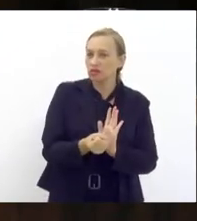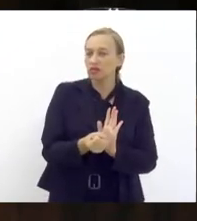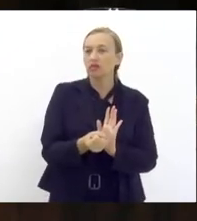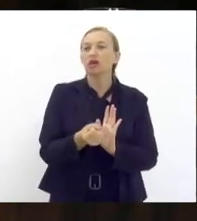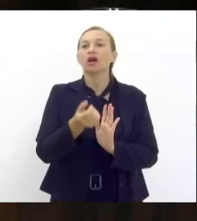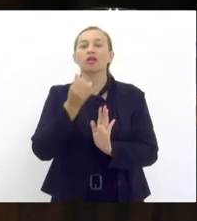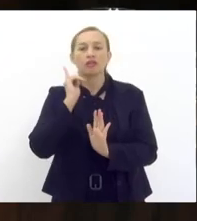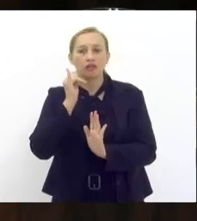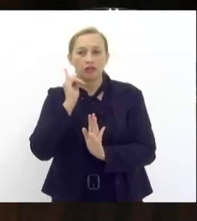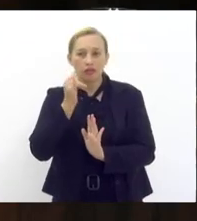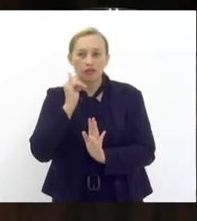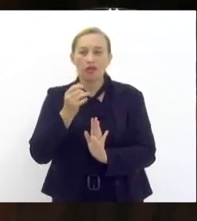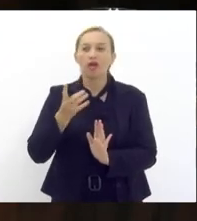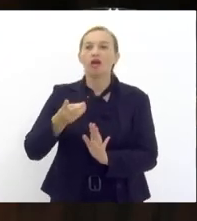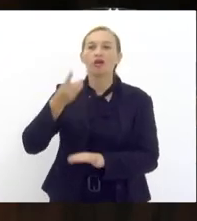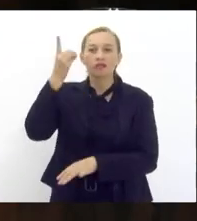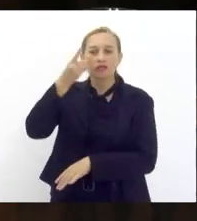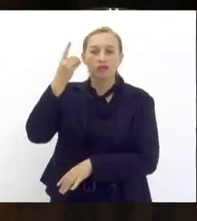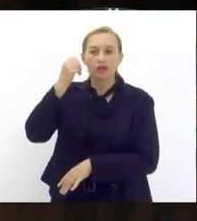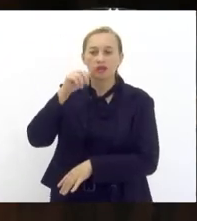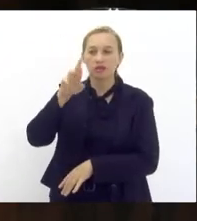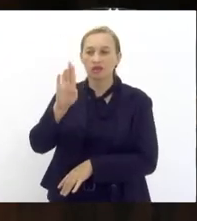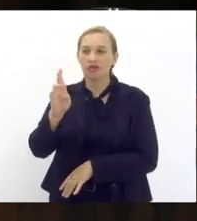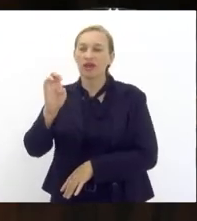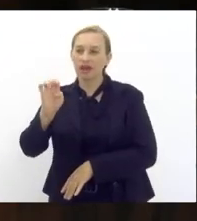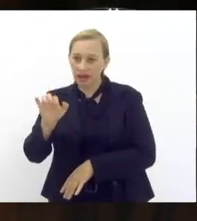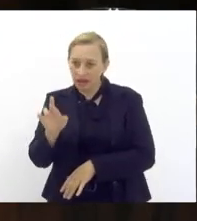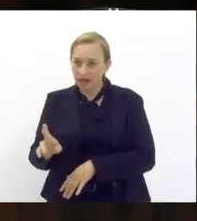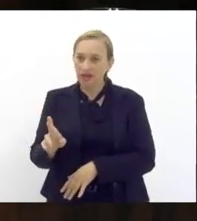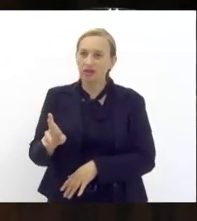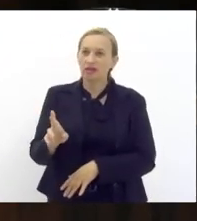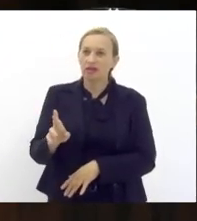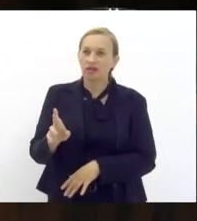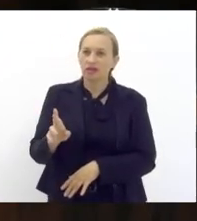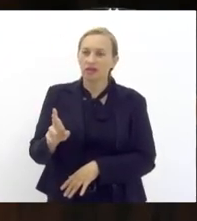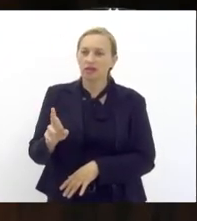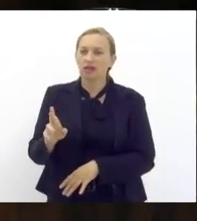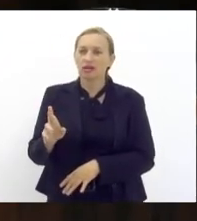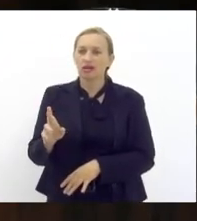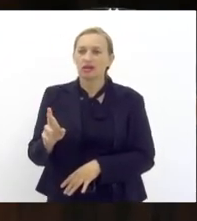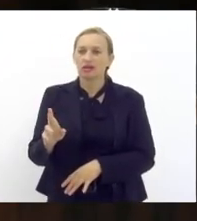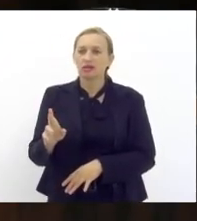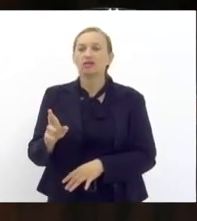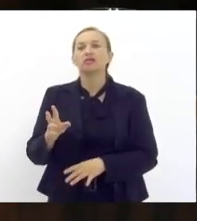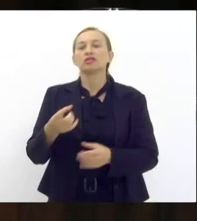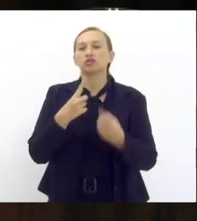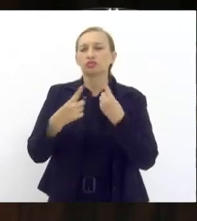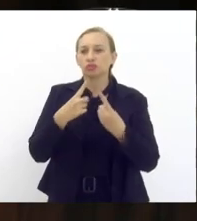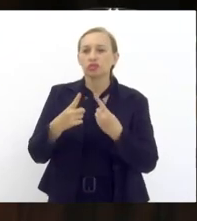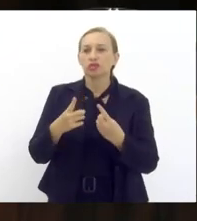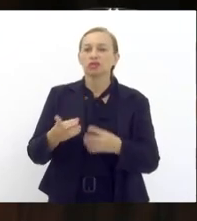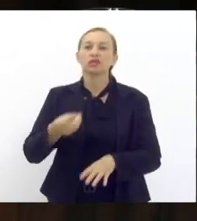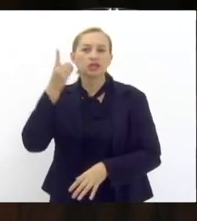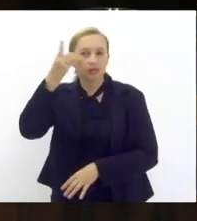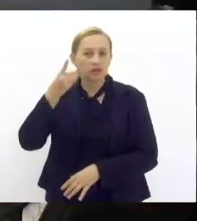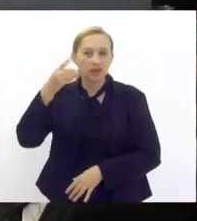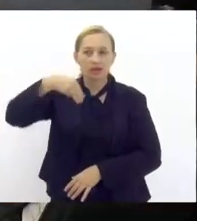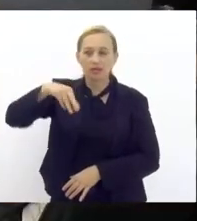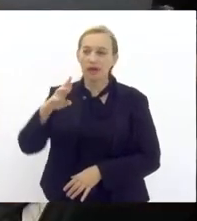Relator, deputado Rosenberg Reis. Em discussão. Para discutir, deputada Marina, do